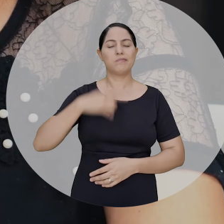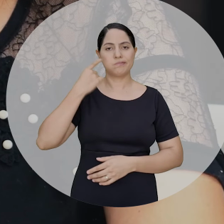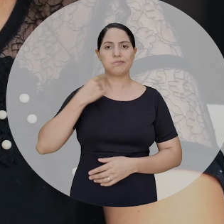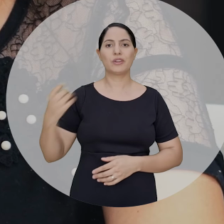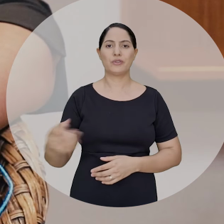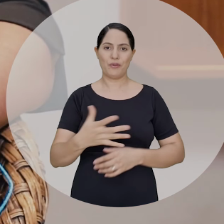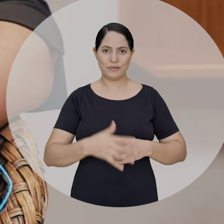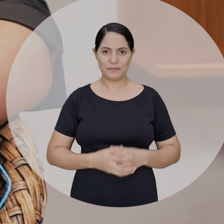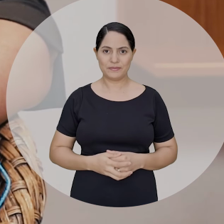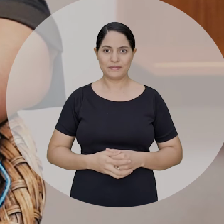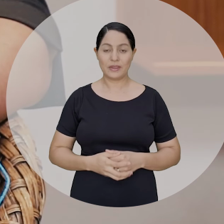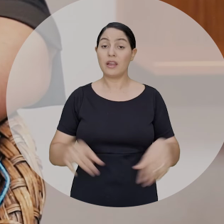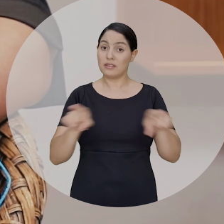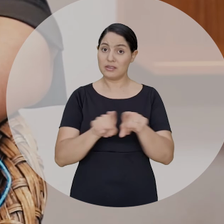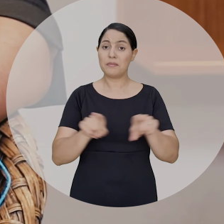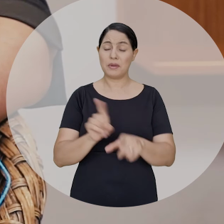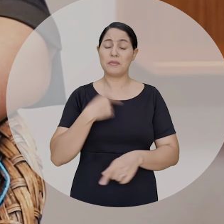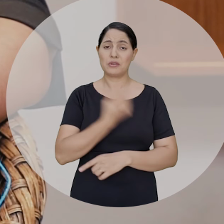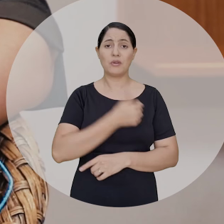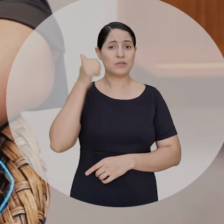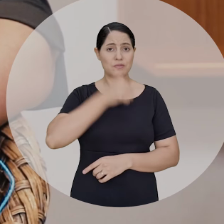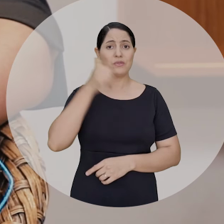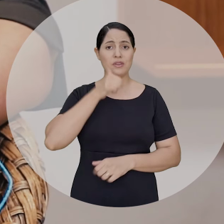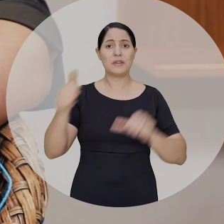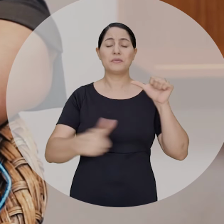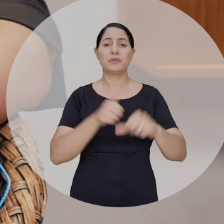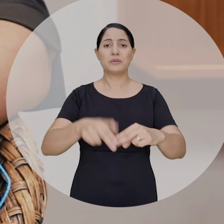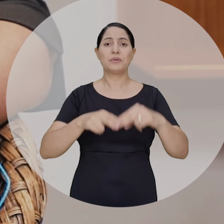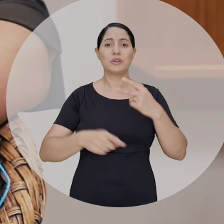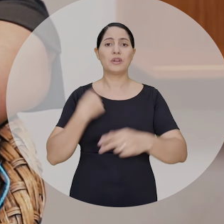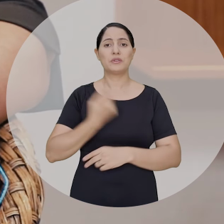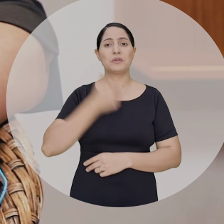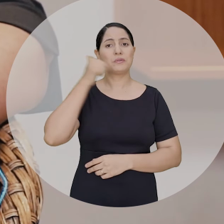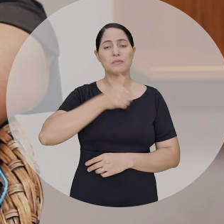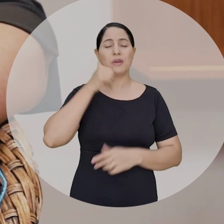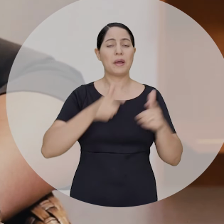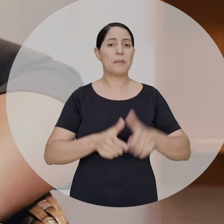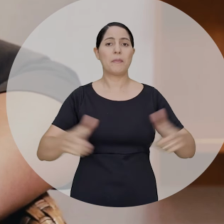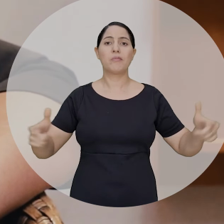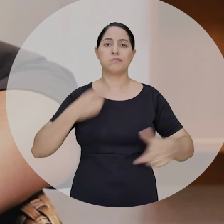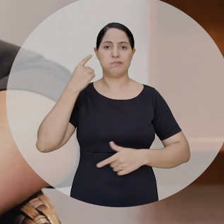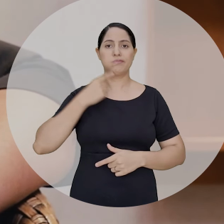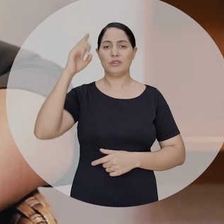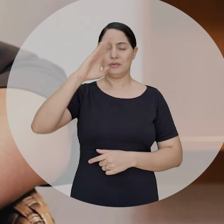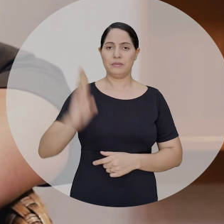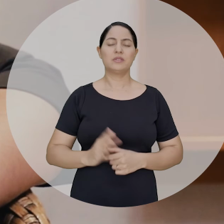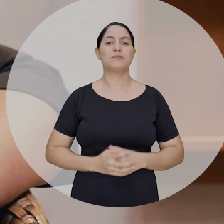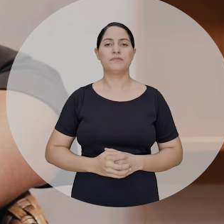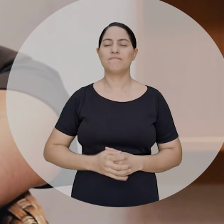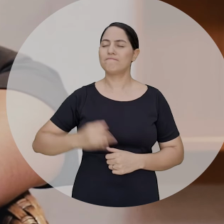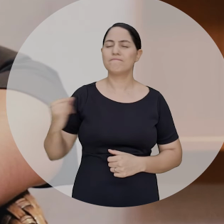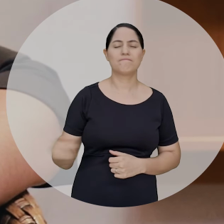sinto parte disso. Mudança também para as mulheres, que hoje são maioria na advocacia brasileira. Então, isso é um sinal